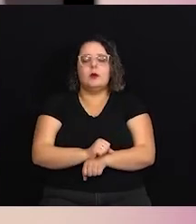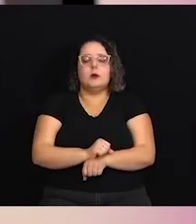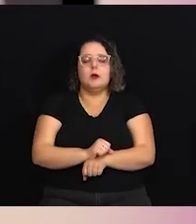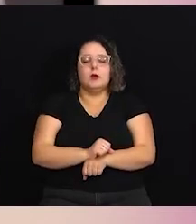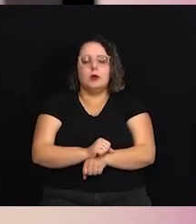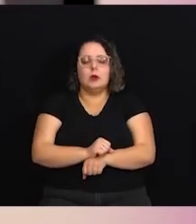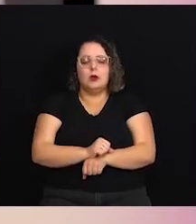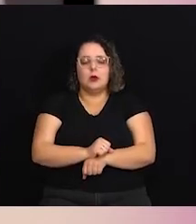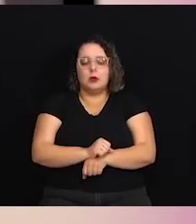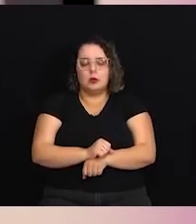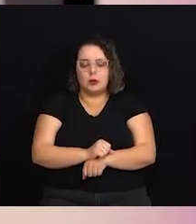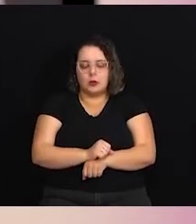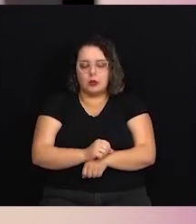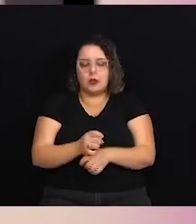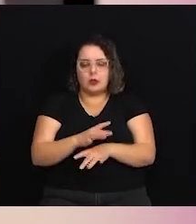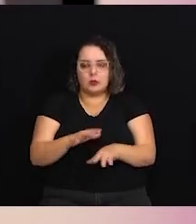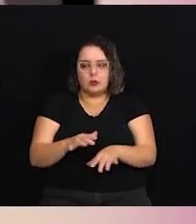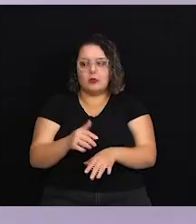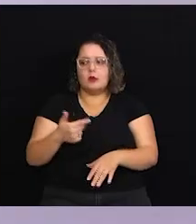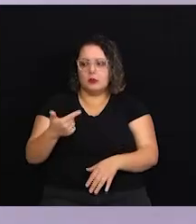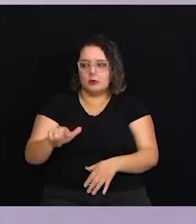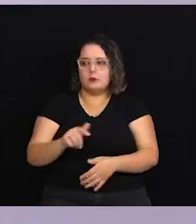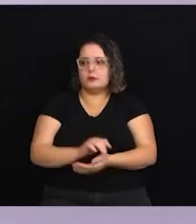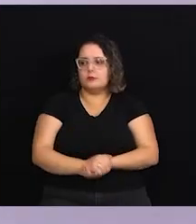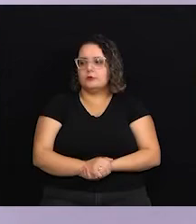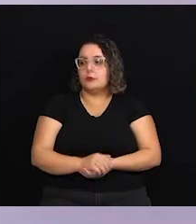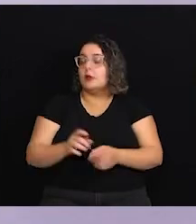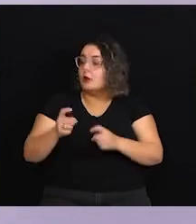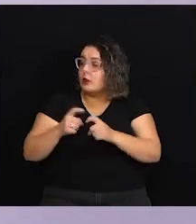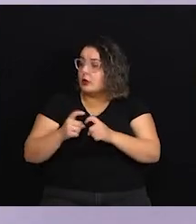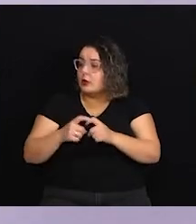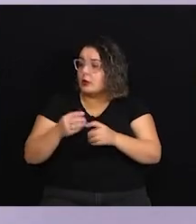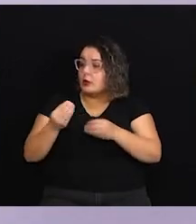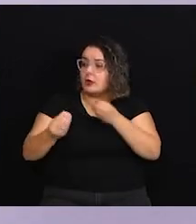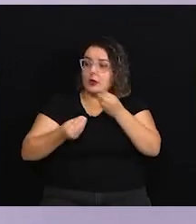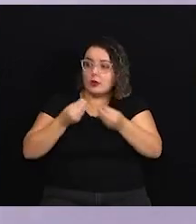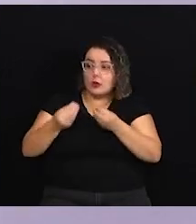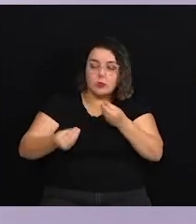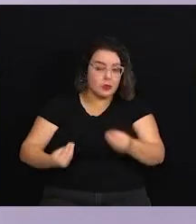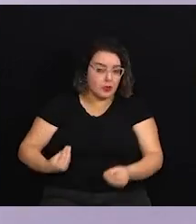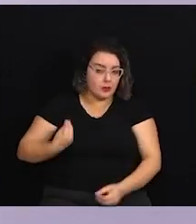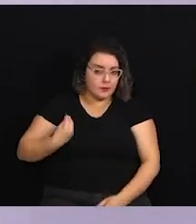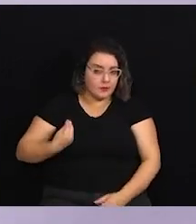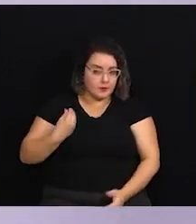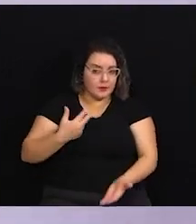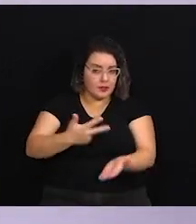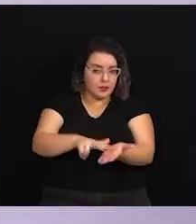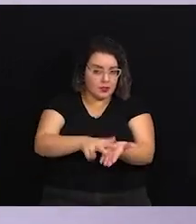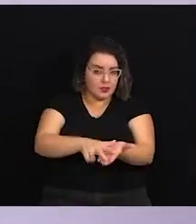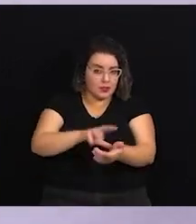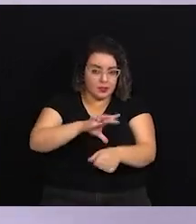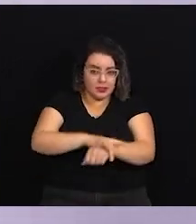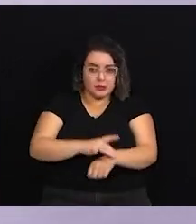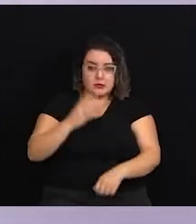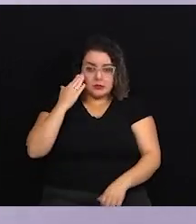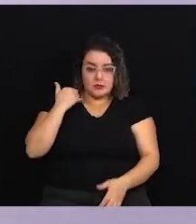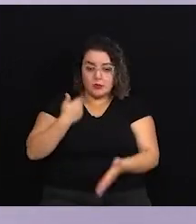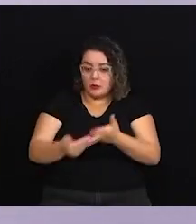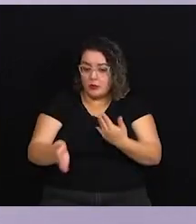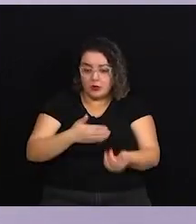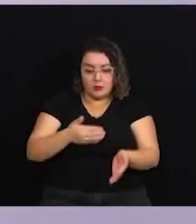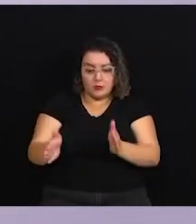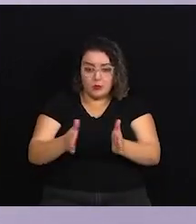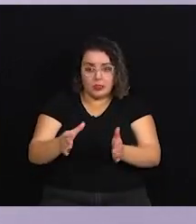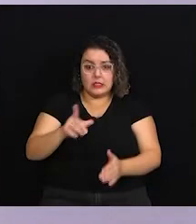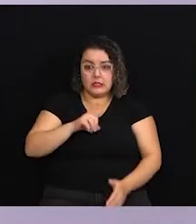daí pode seguir adiante e Dr Qual que é a vida de uma pessoa e com epilepsia sabendo que a